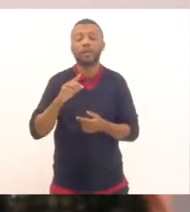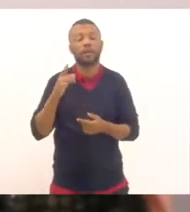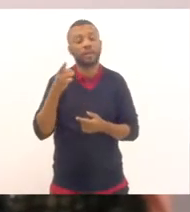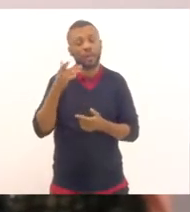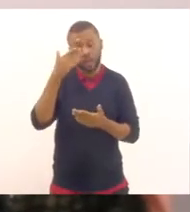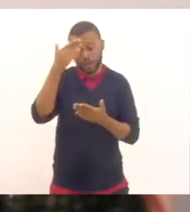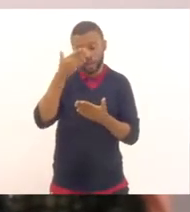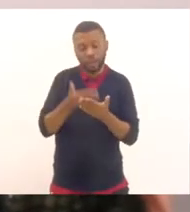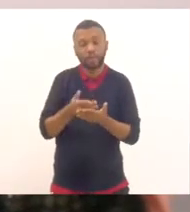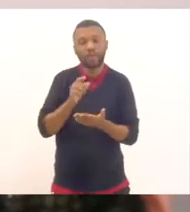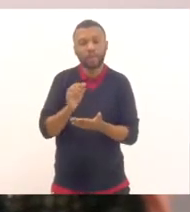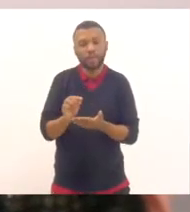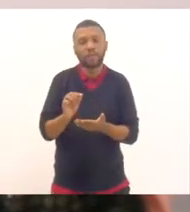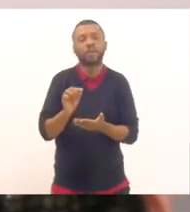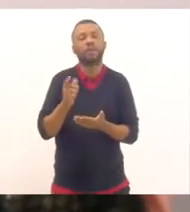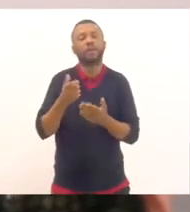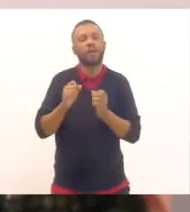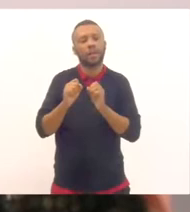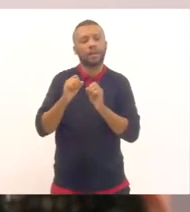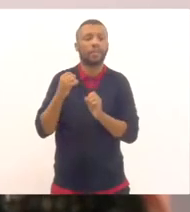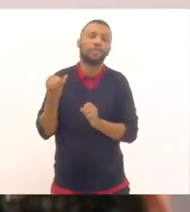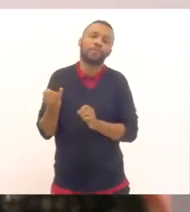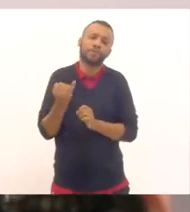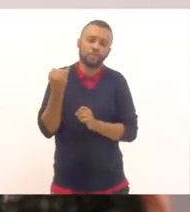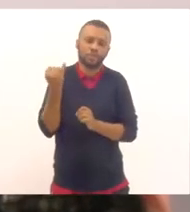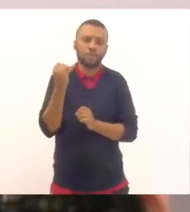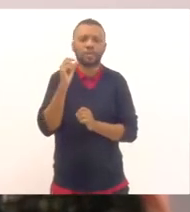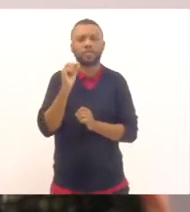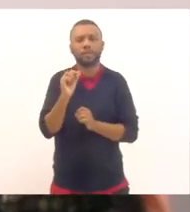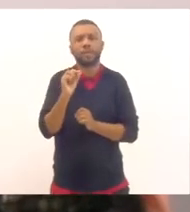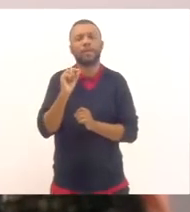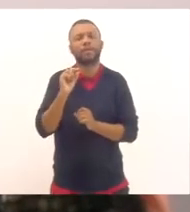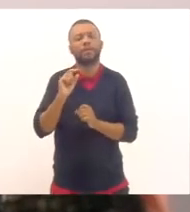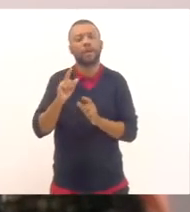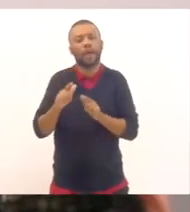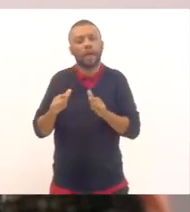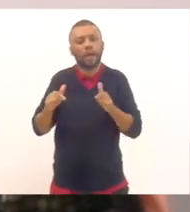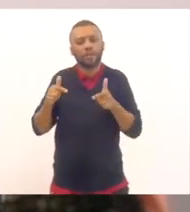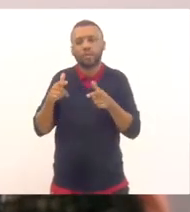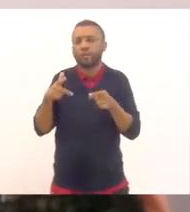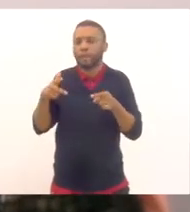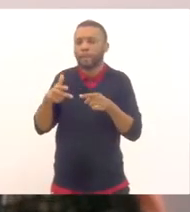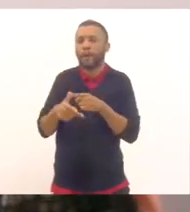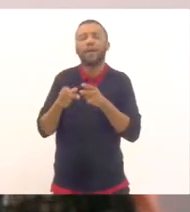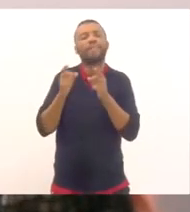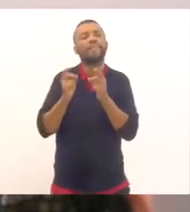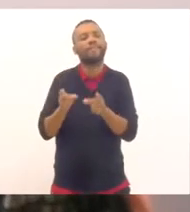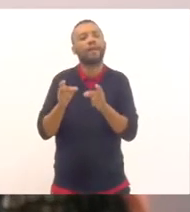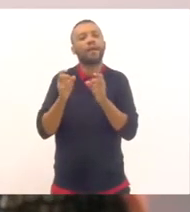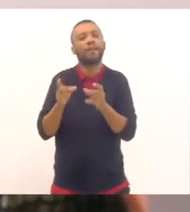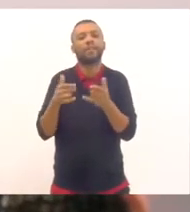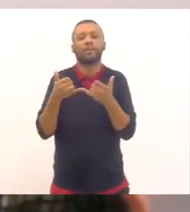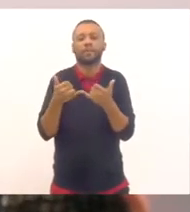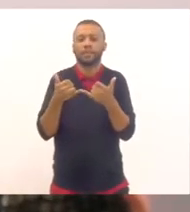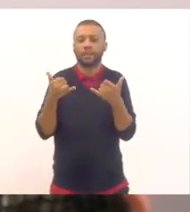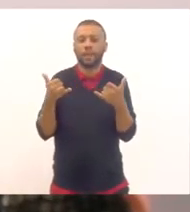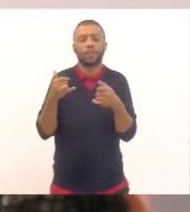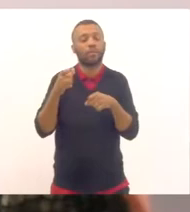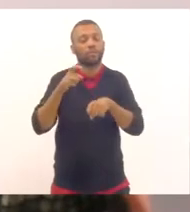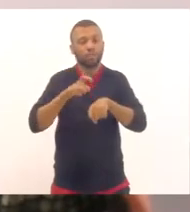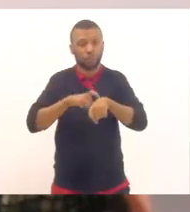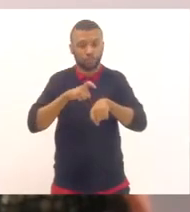que esse é que fosse impedida né É a venda desses cabos durante